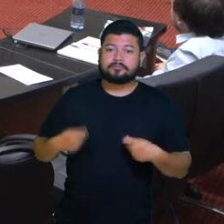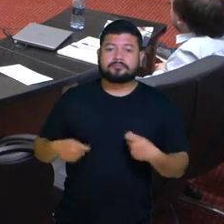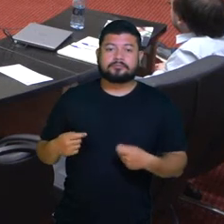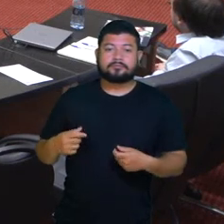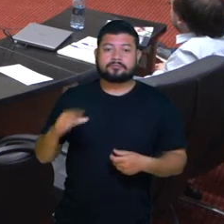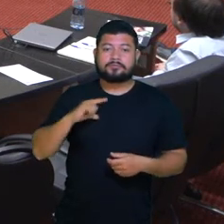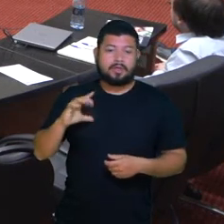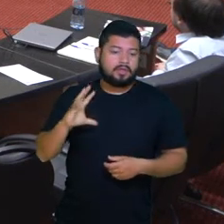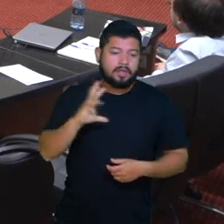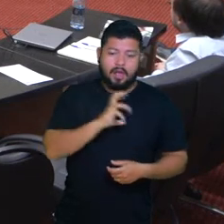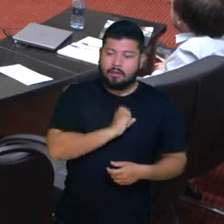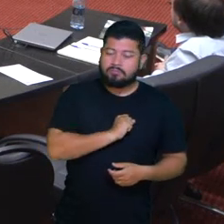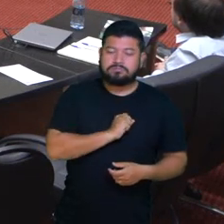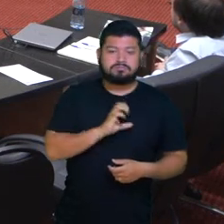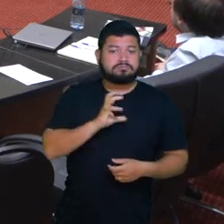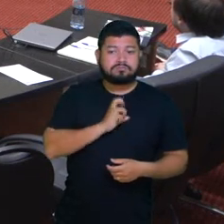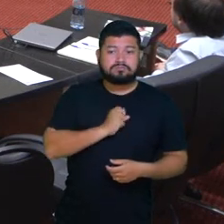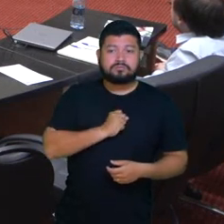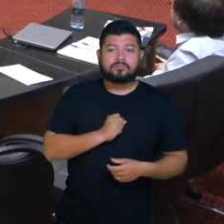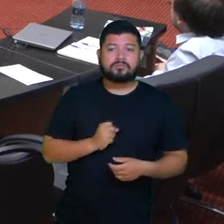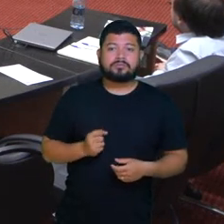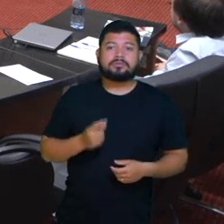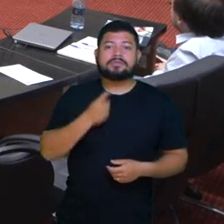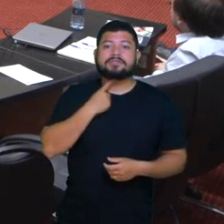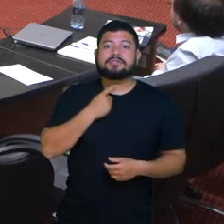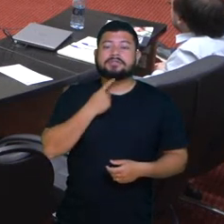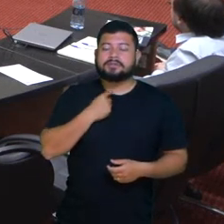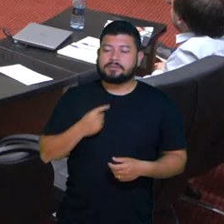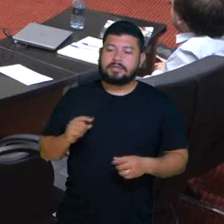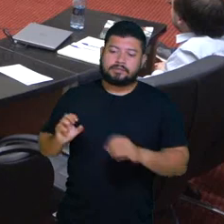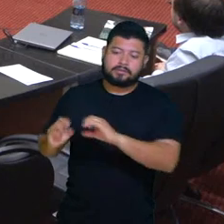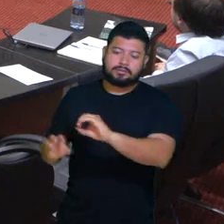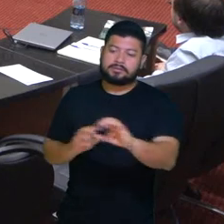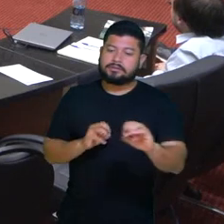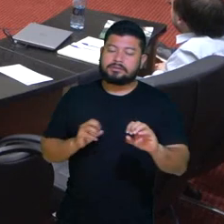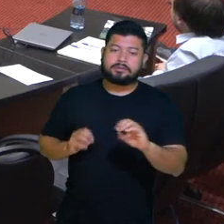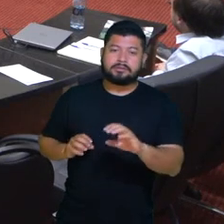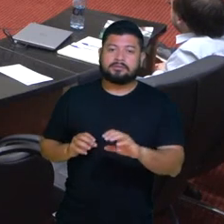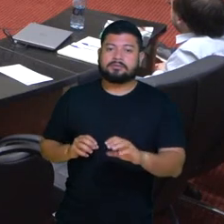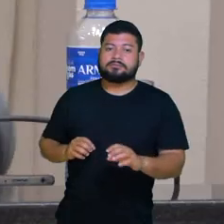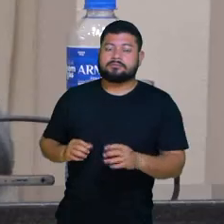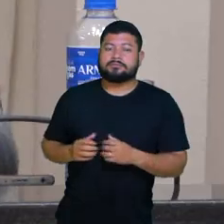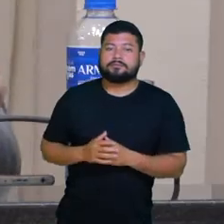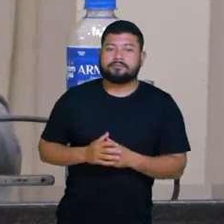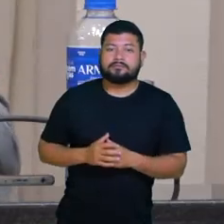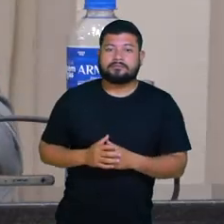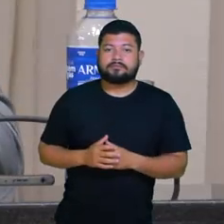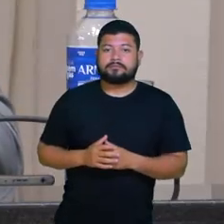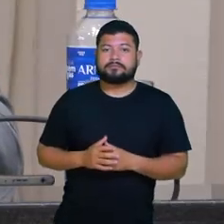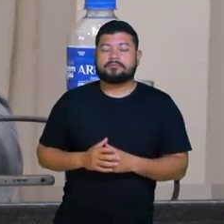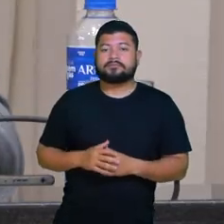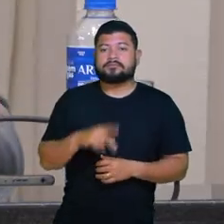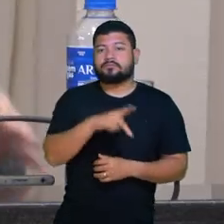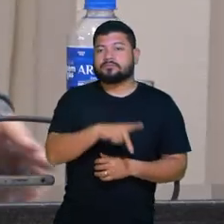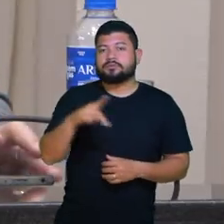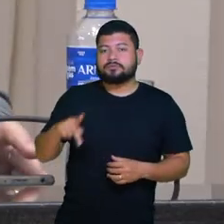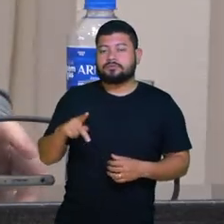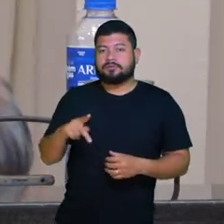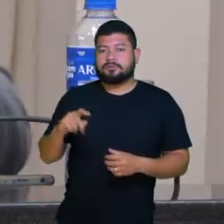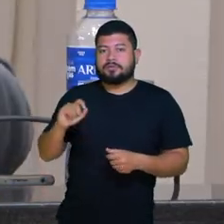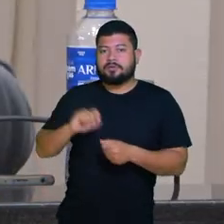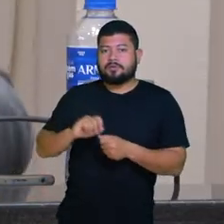paixão pela educação né Eh Sem dúvida alguma professor que fez as a